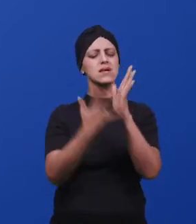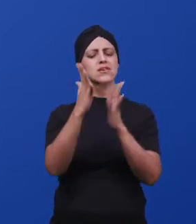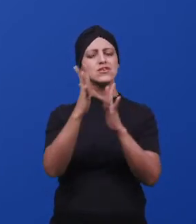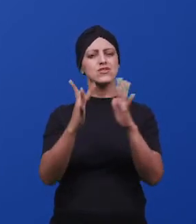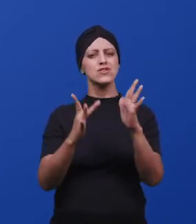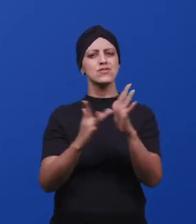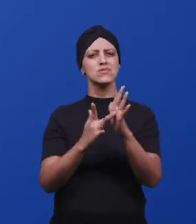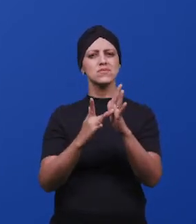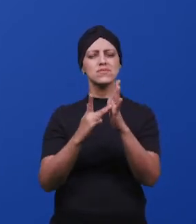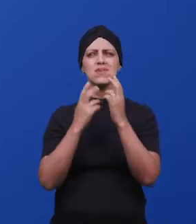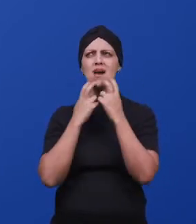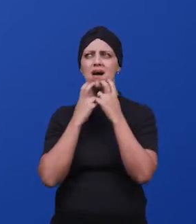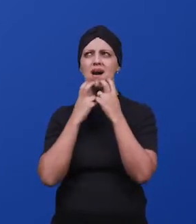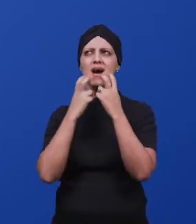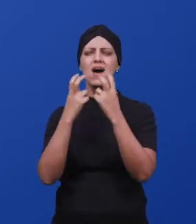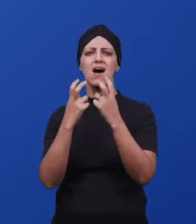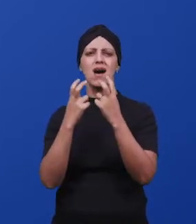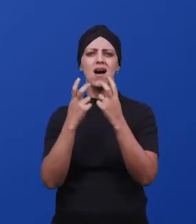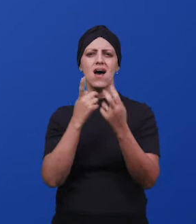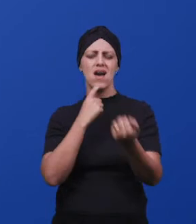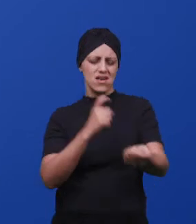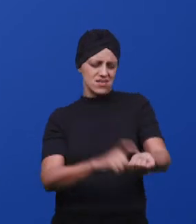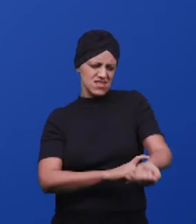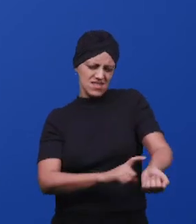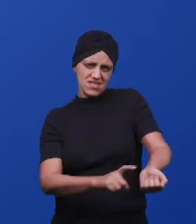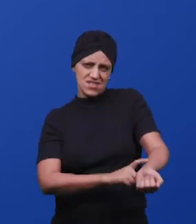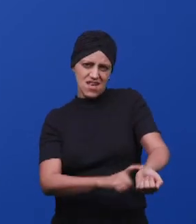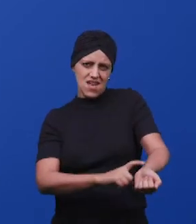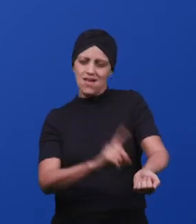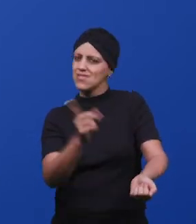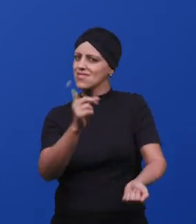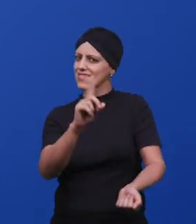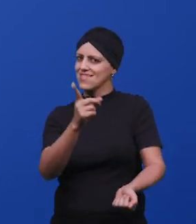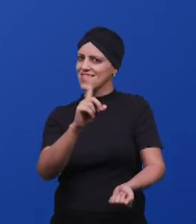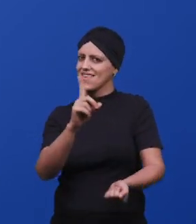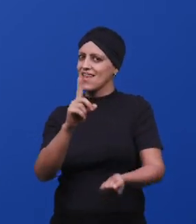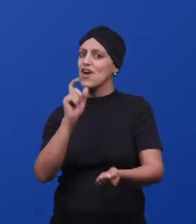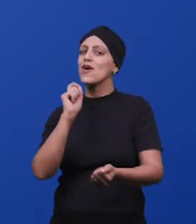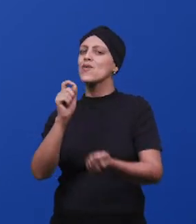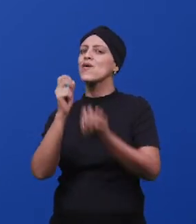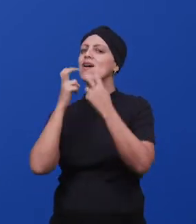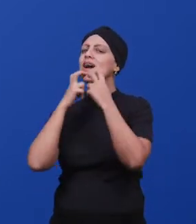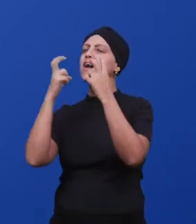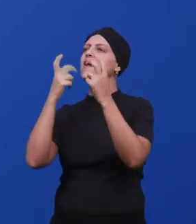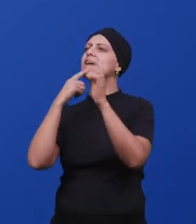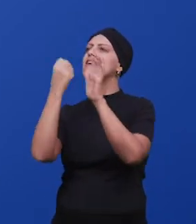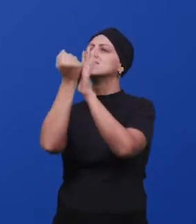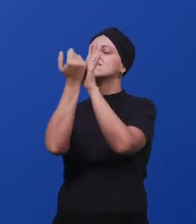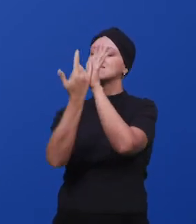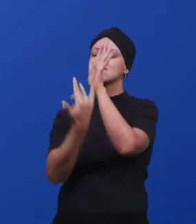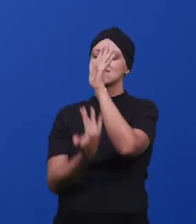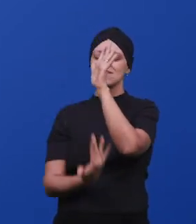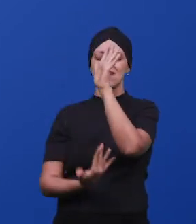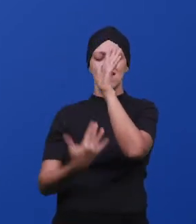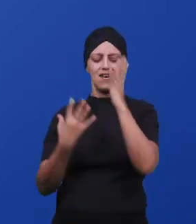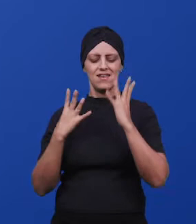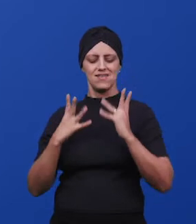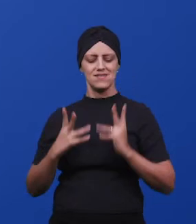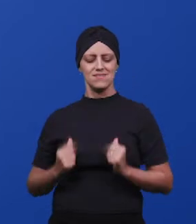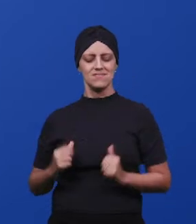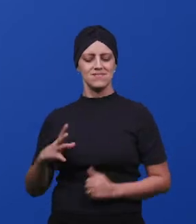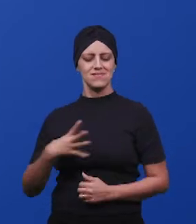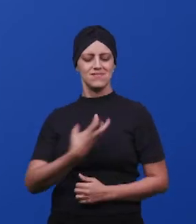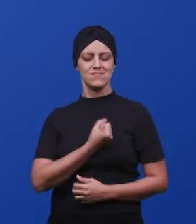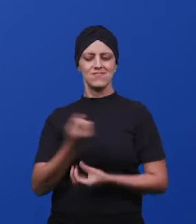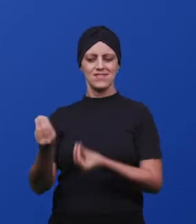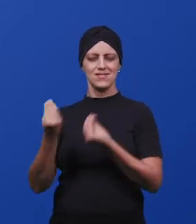sangue de Jesus, nós não estamos clamando por um sangue biológico, mas sim um sangue remidor, né? Aquele que nos